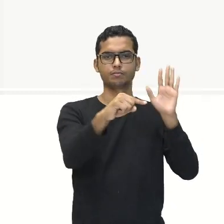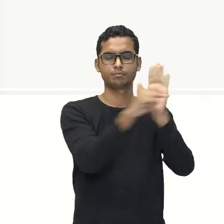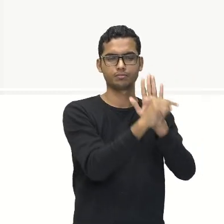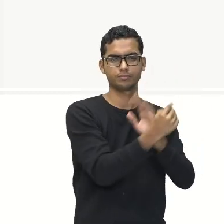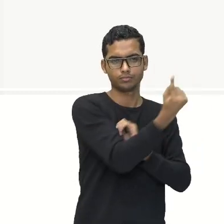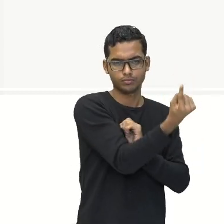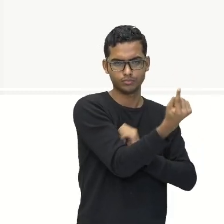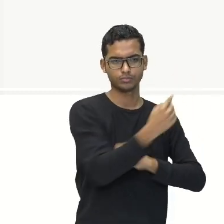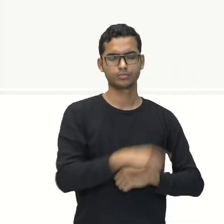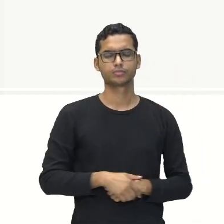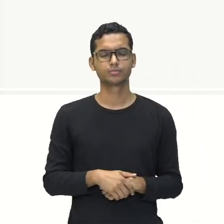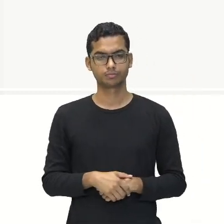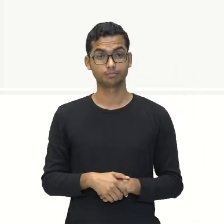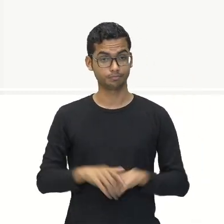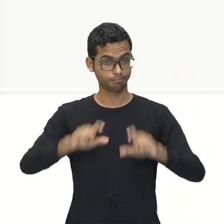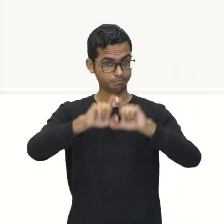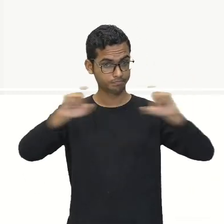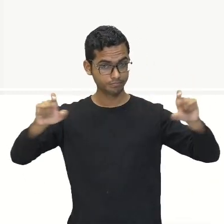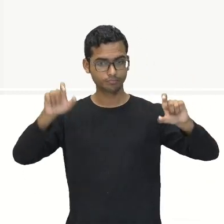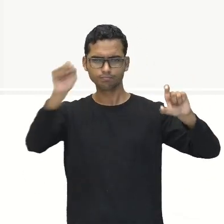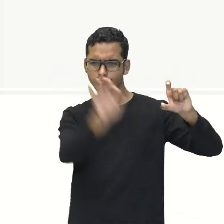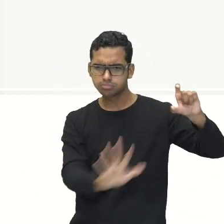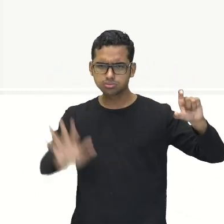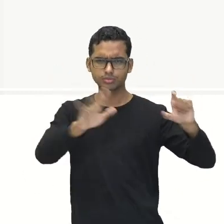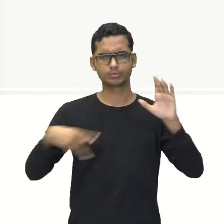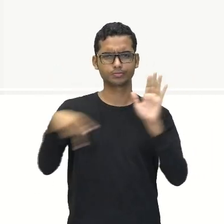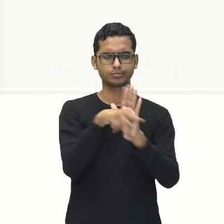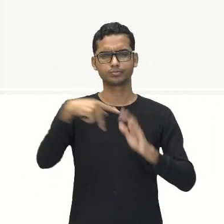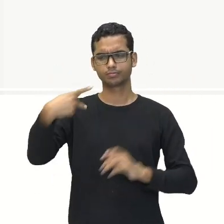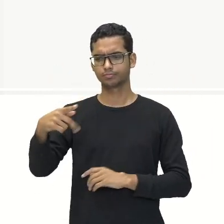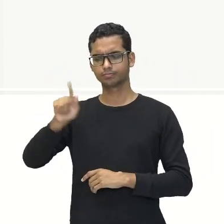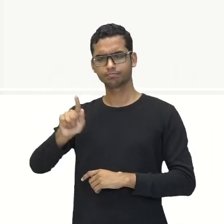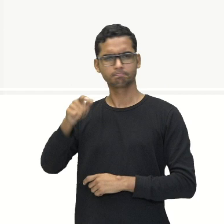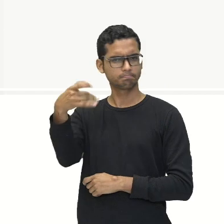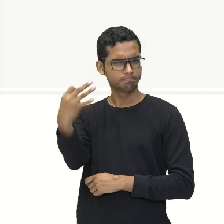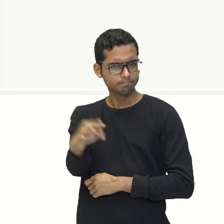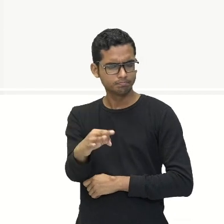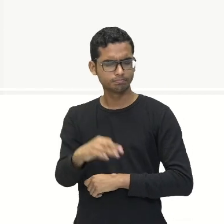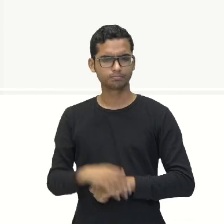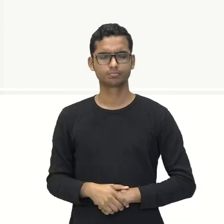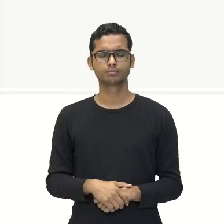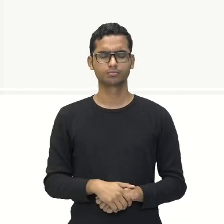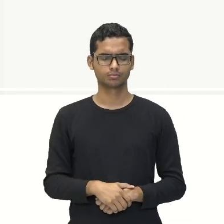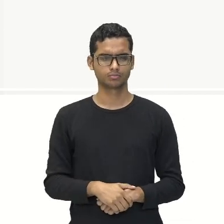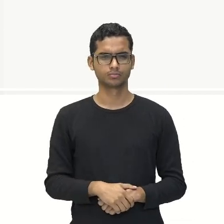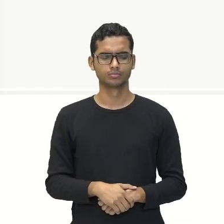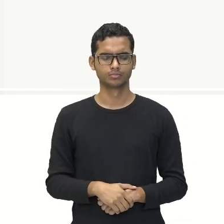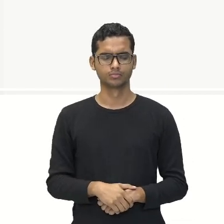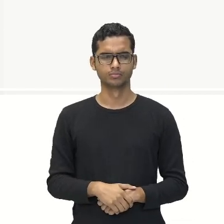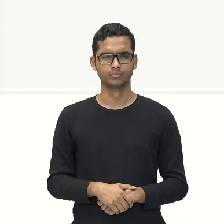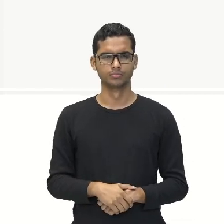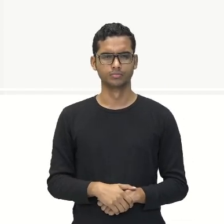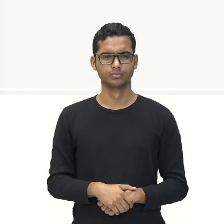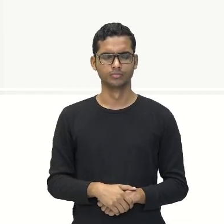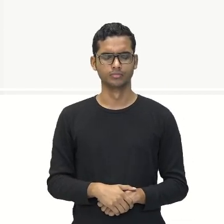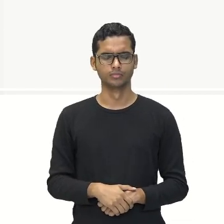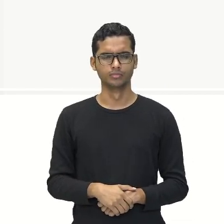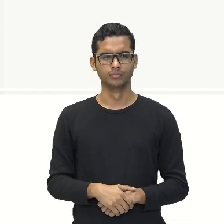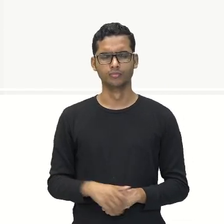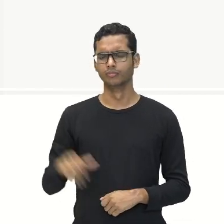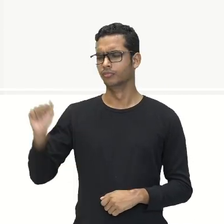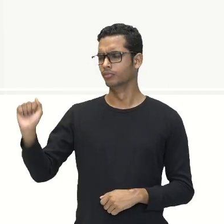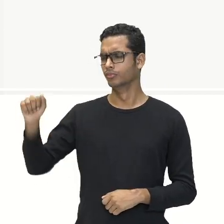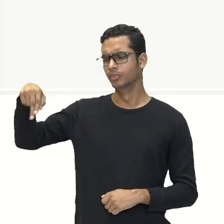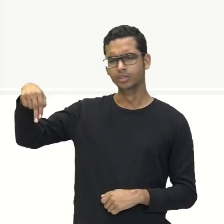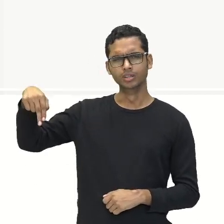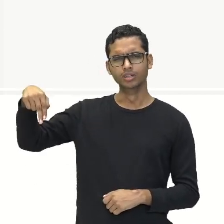Essa aí é a fórmula do termo geral de uma PG. Muito bem, muito bem. A N, foi